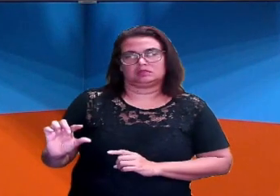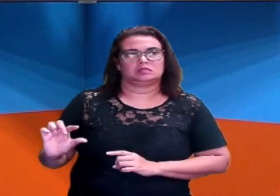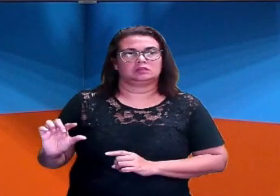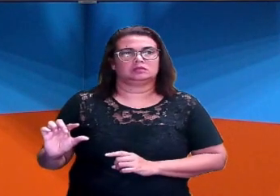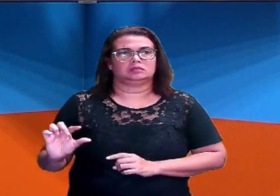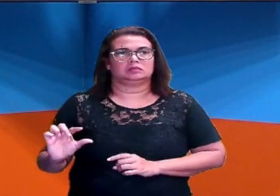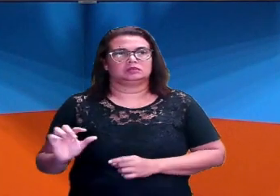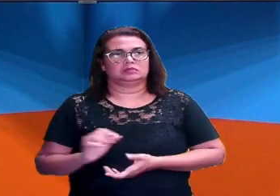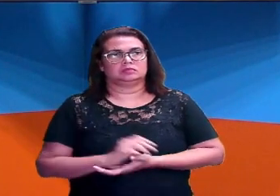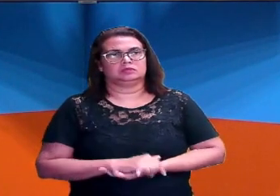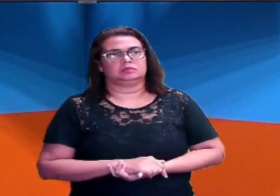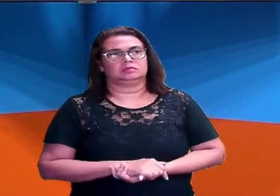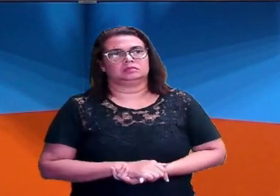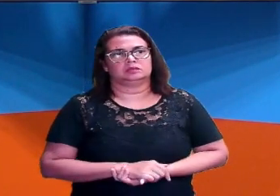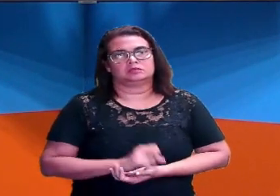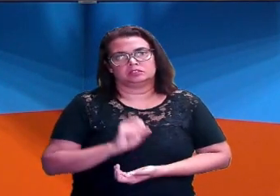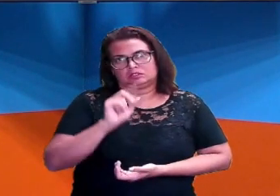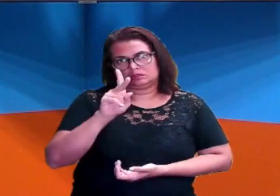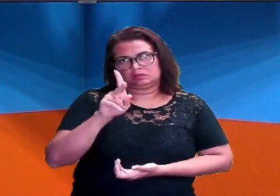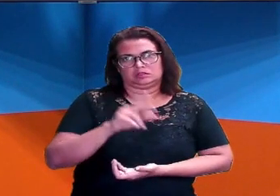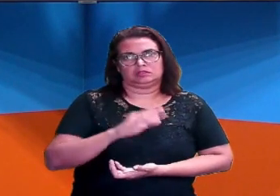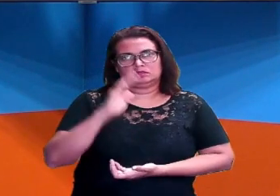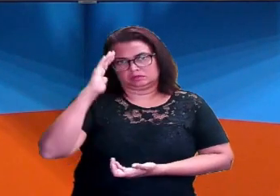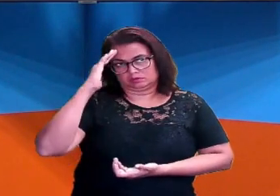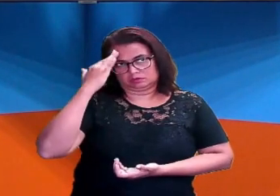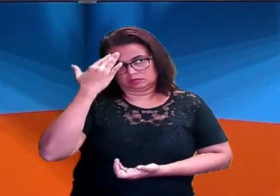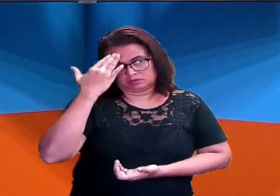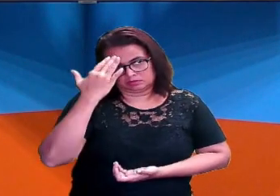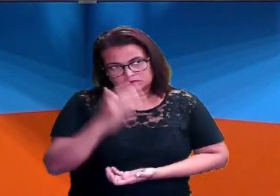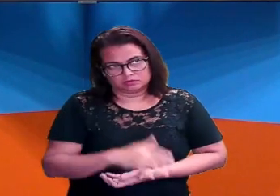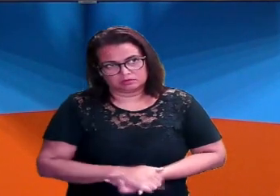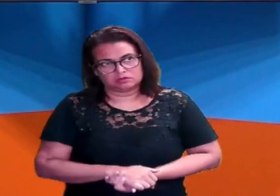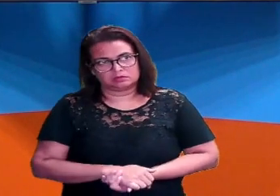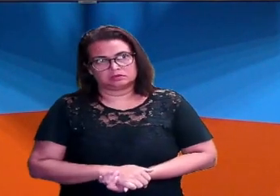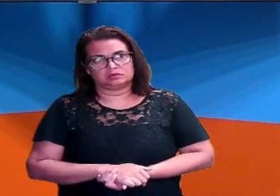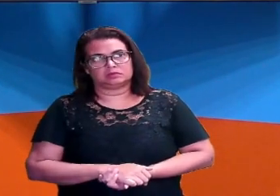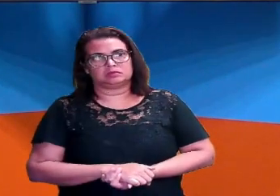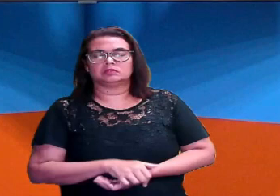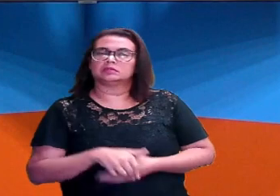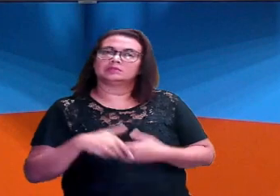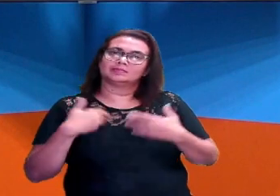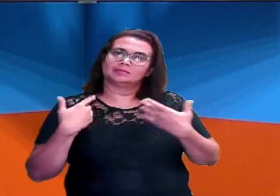que cabe menos. Ok? Deu para entender? Tranquilo?